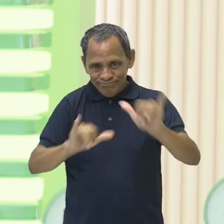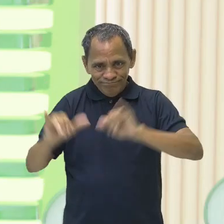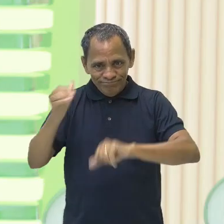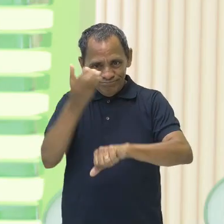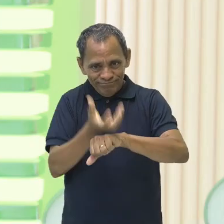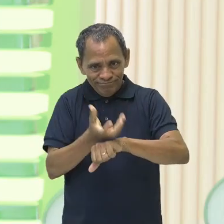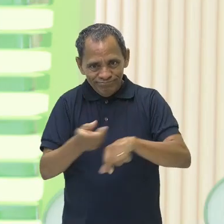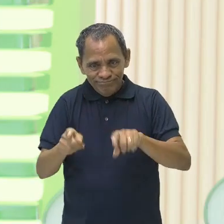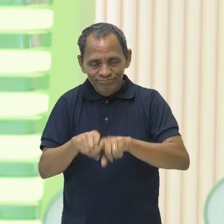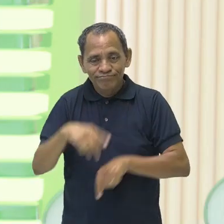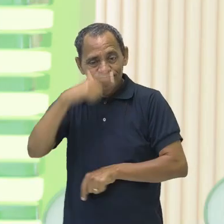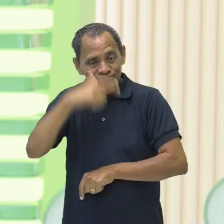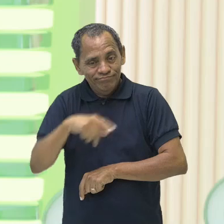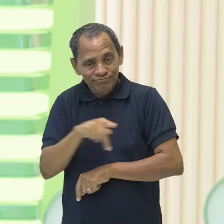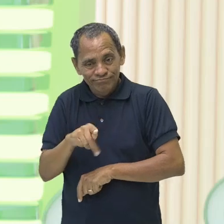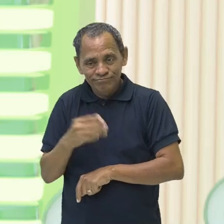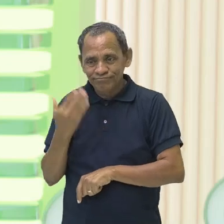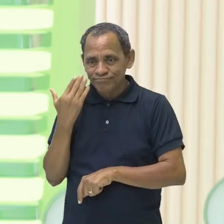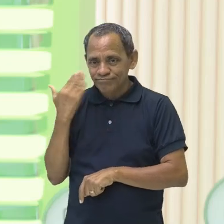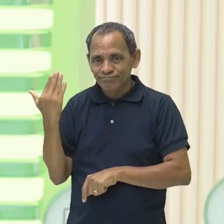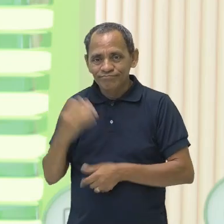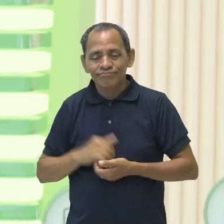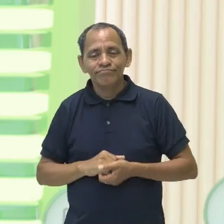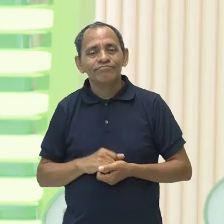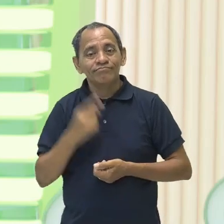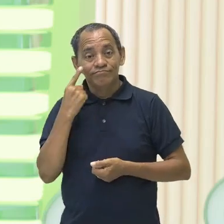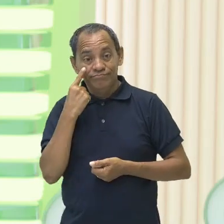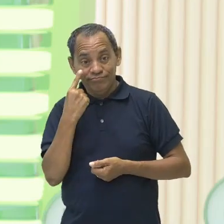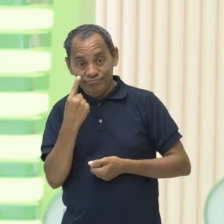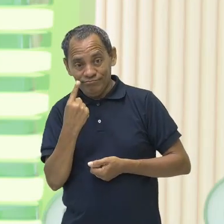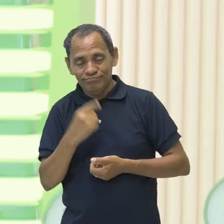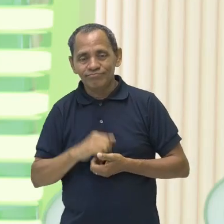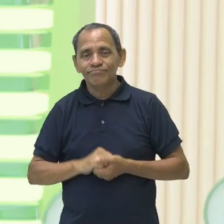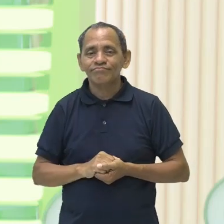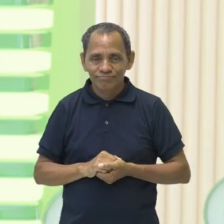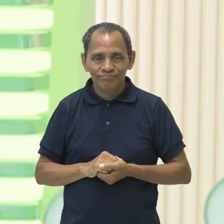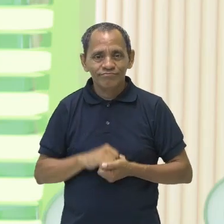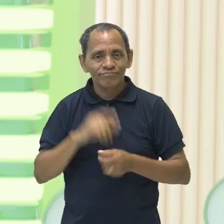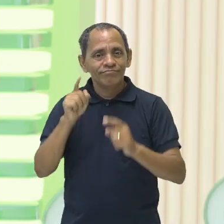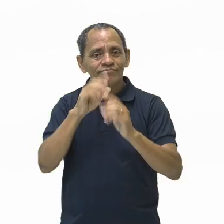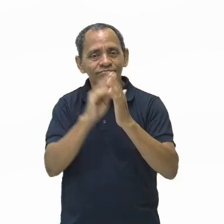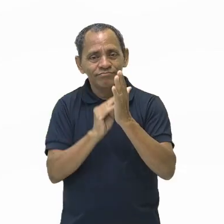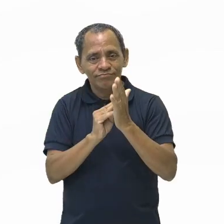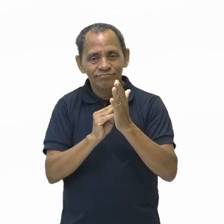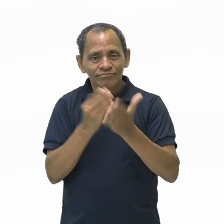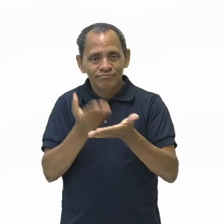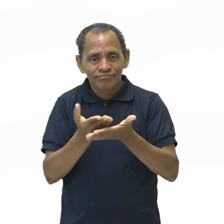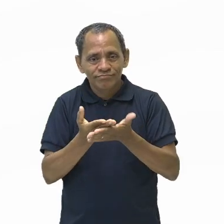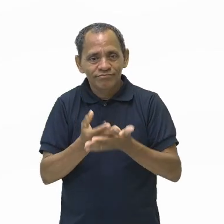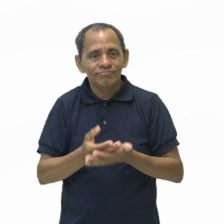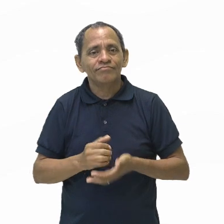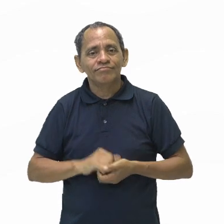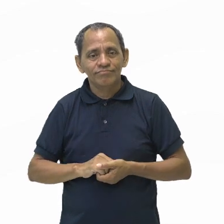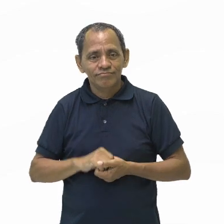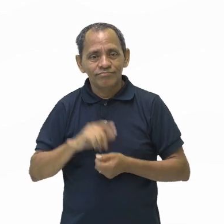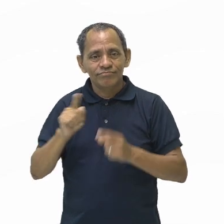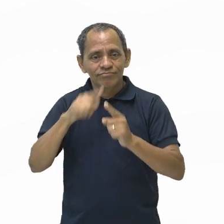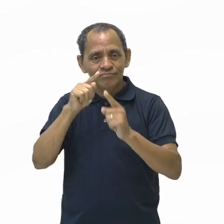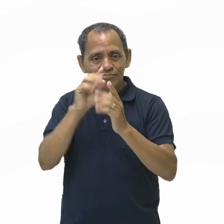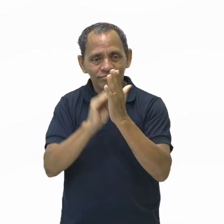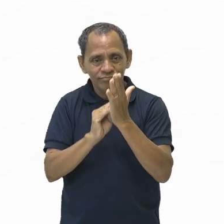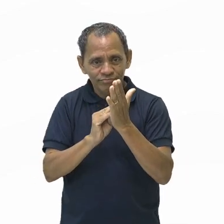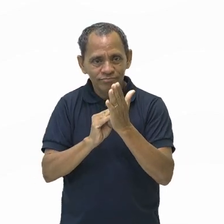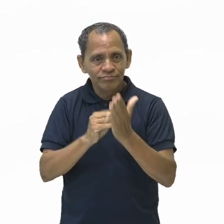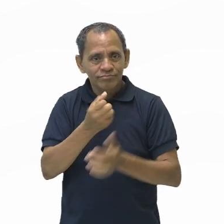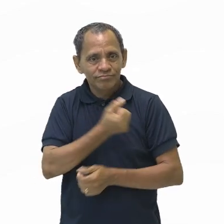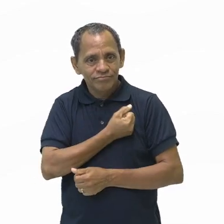professora Cristiane Marques e agora nós vamos ver qual é o objeto de conhecimento dessa nossa aula. Objeto de conhecimento da